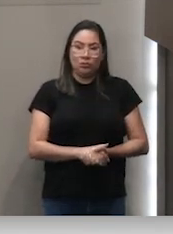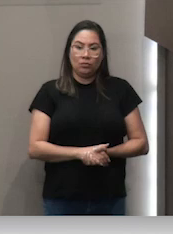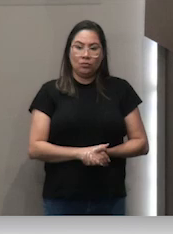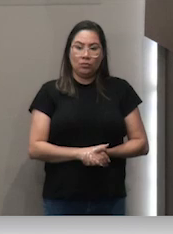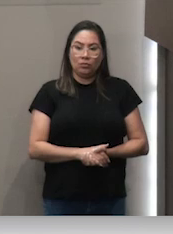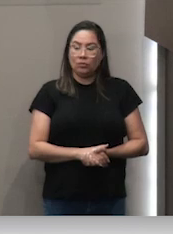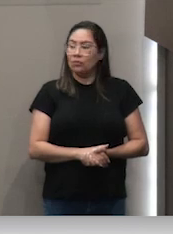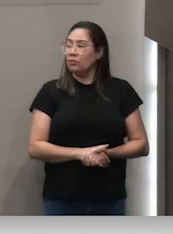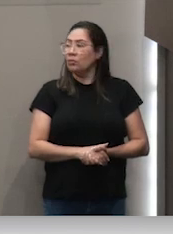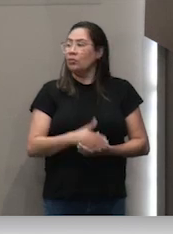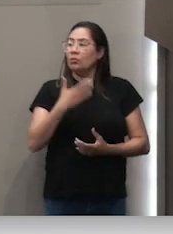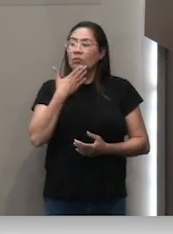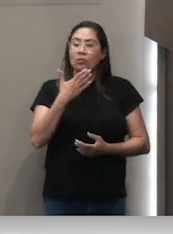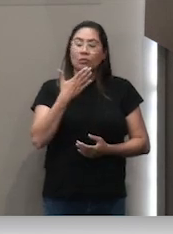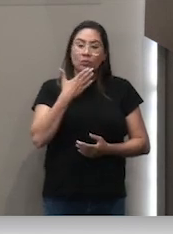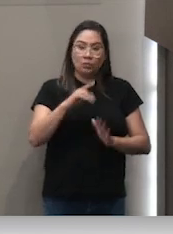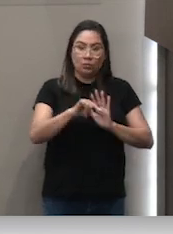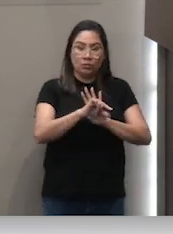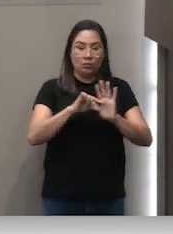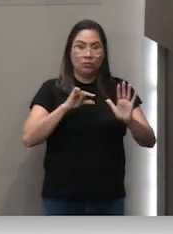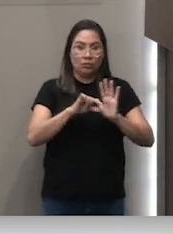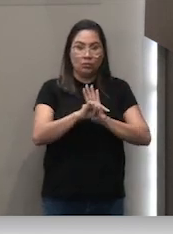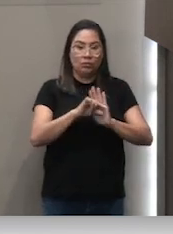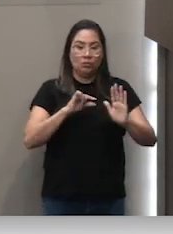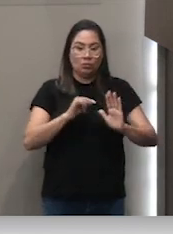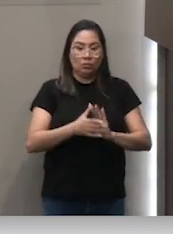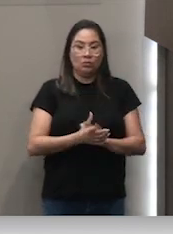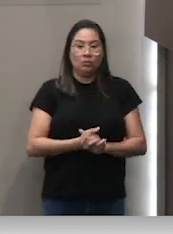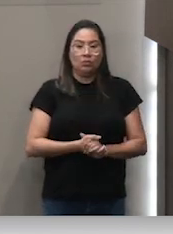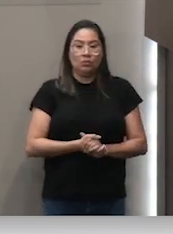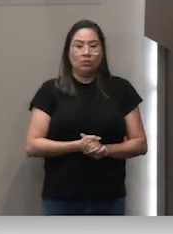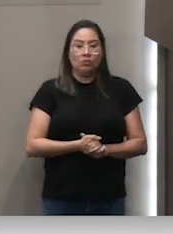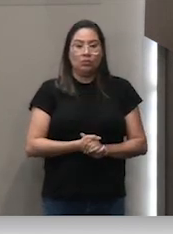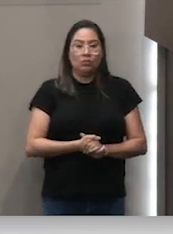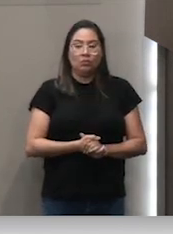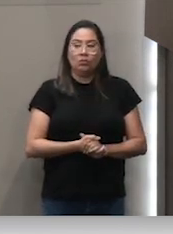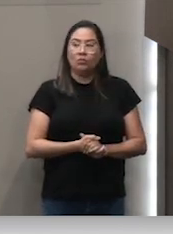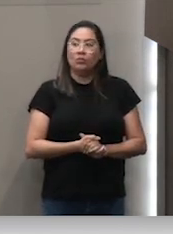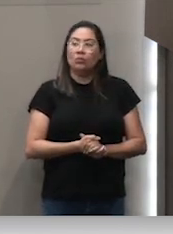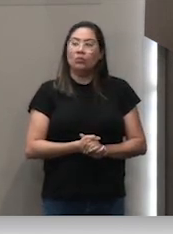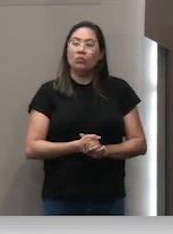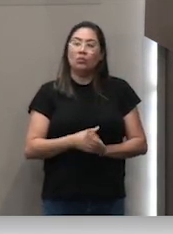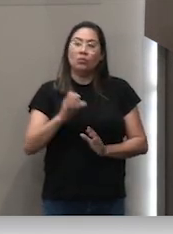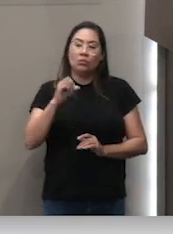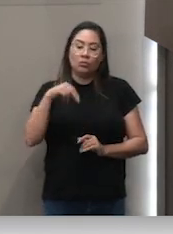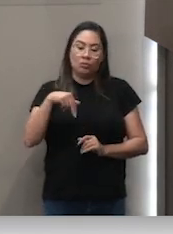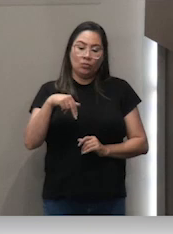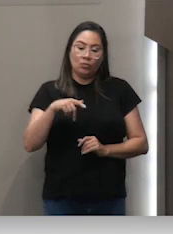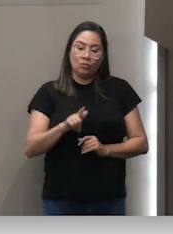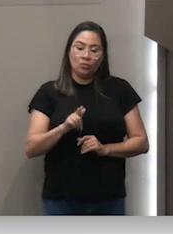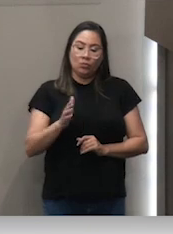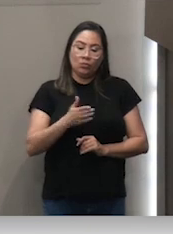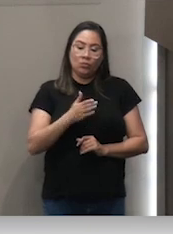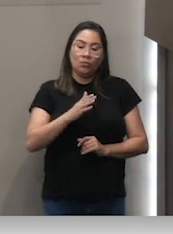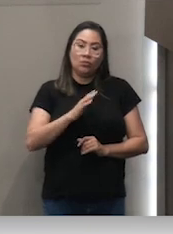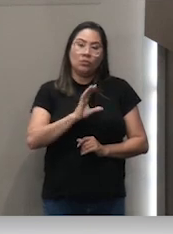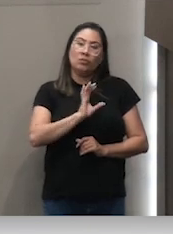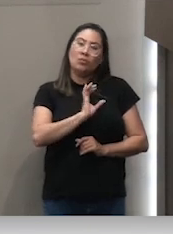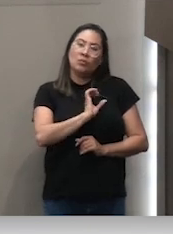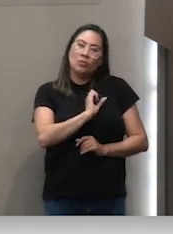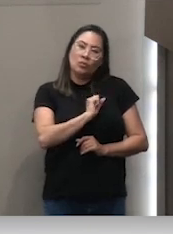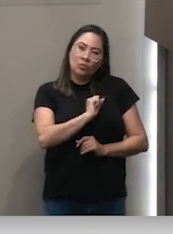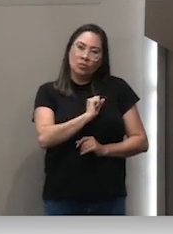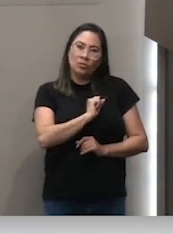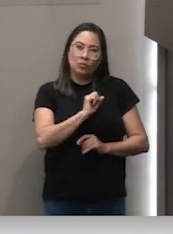a indicação, né, de emenda para os agentes do Amor Divino, ou a ONG Amor também, que sempre